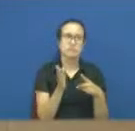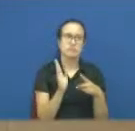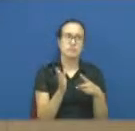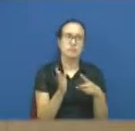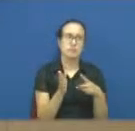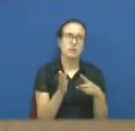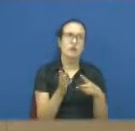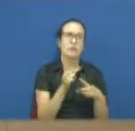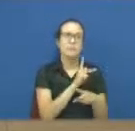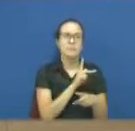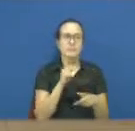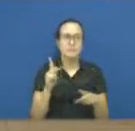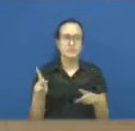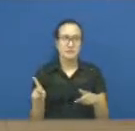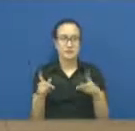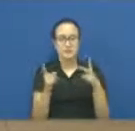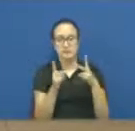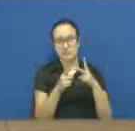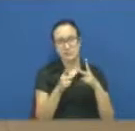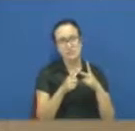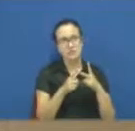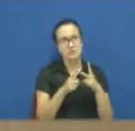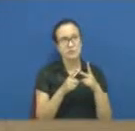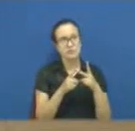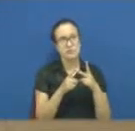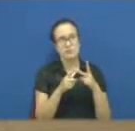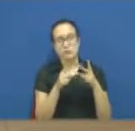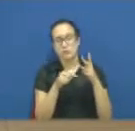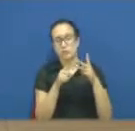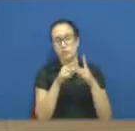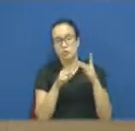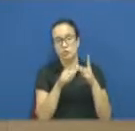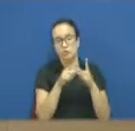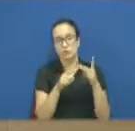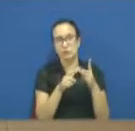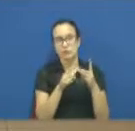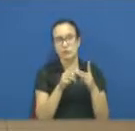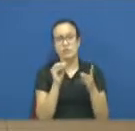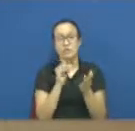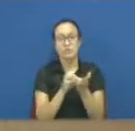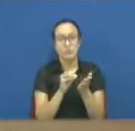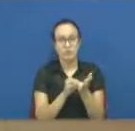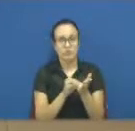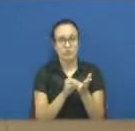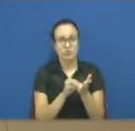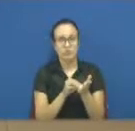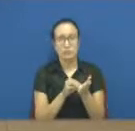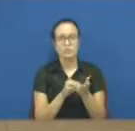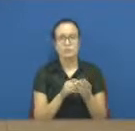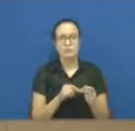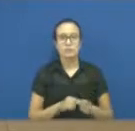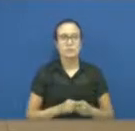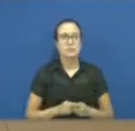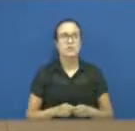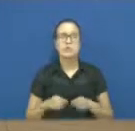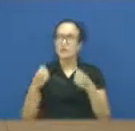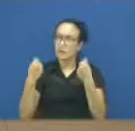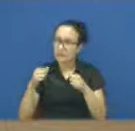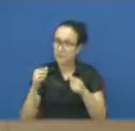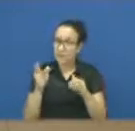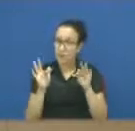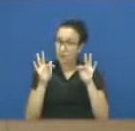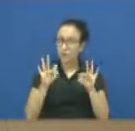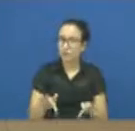condição de presidente. Falta indicar 2 membros. Os 2 outros blocos restantes precisam, até o final